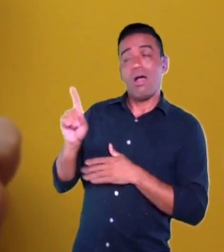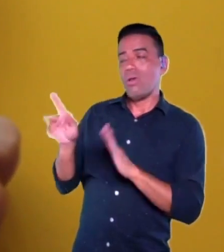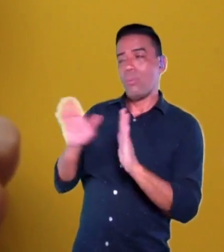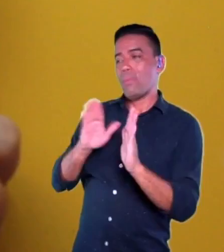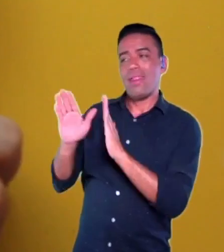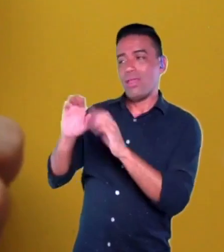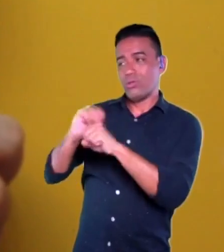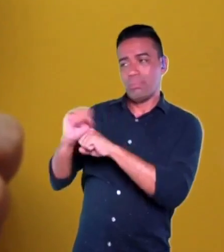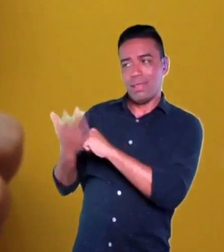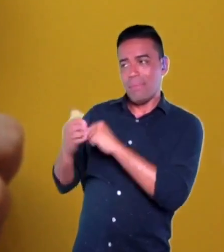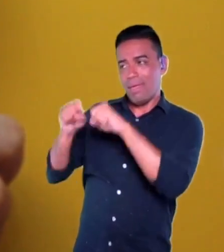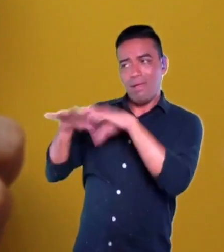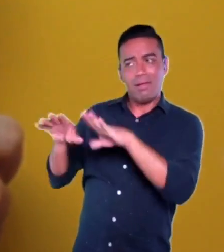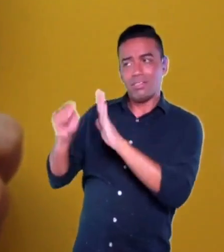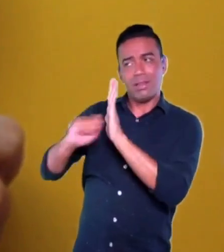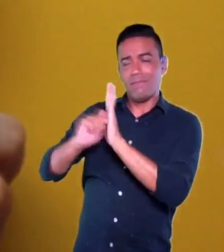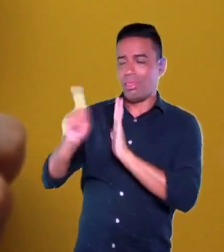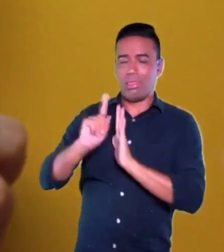não. Ele